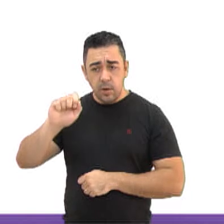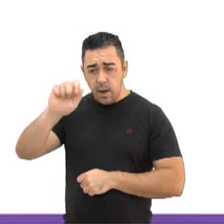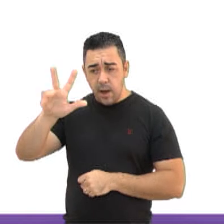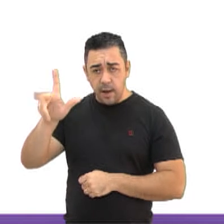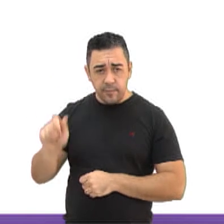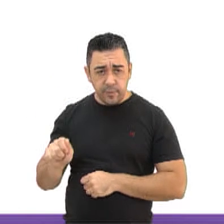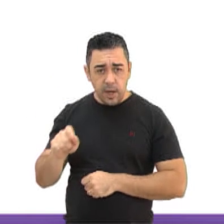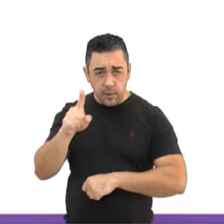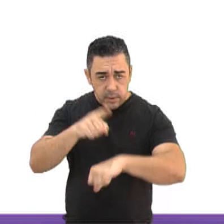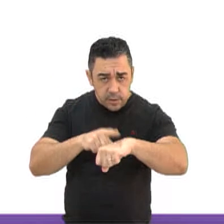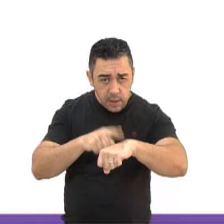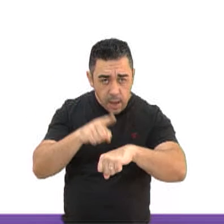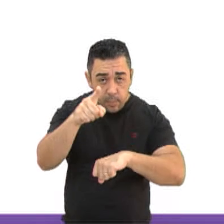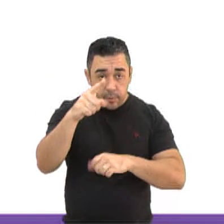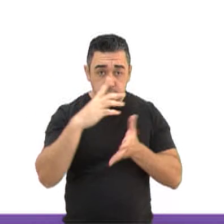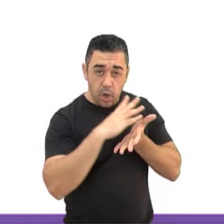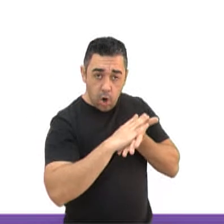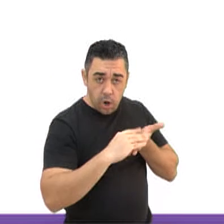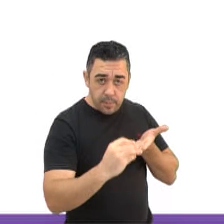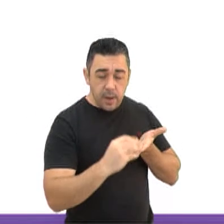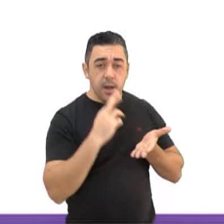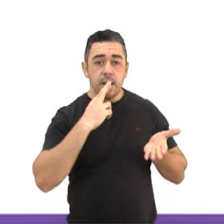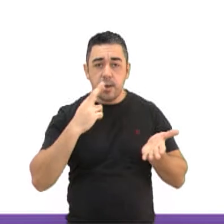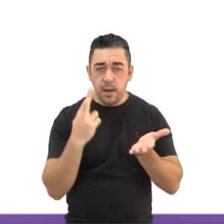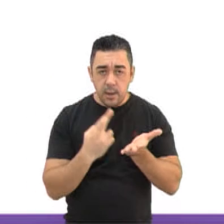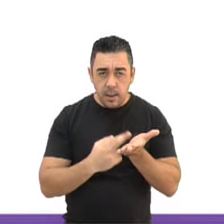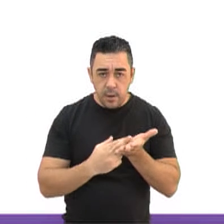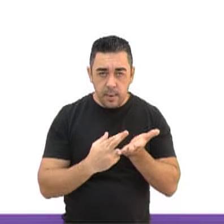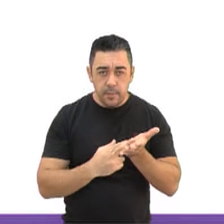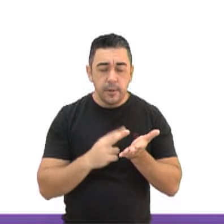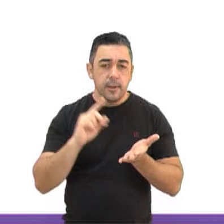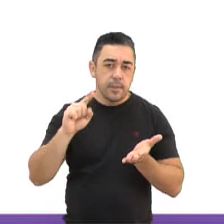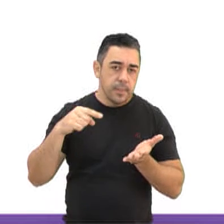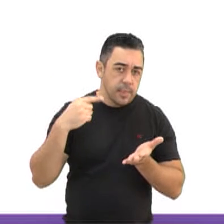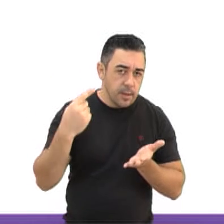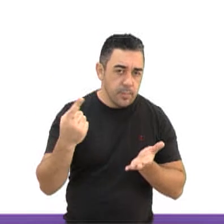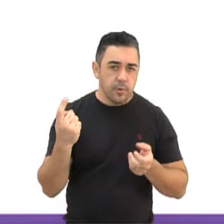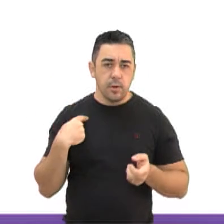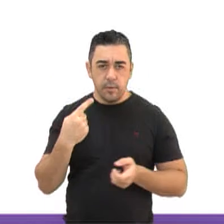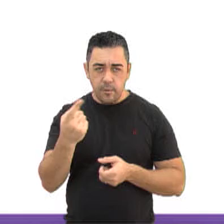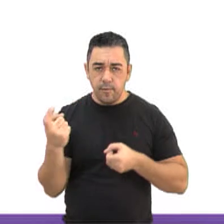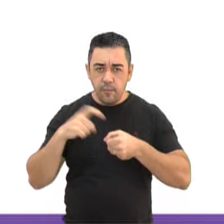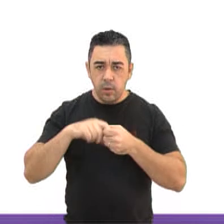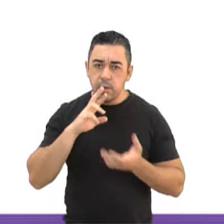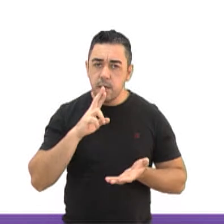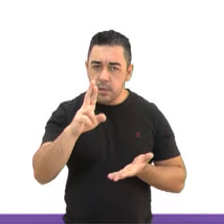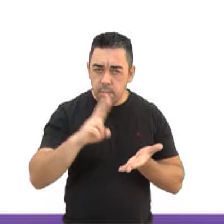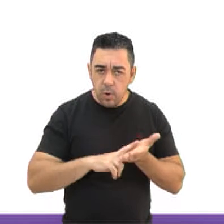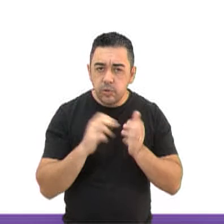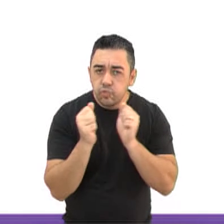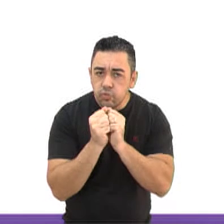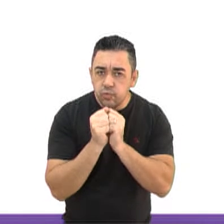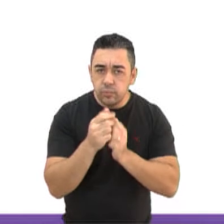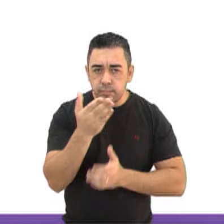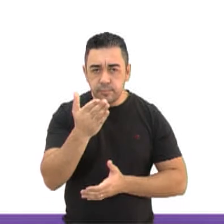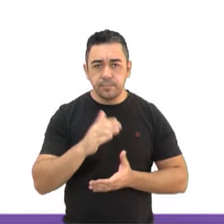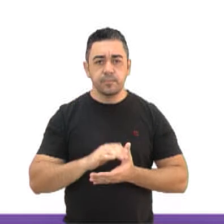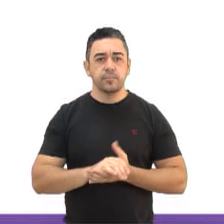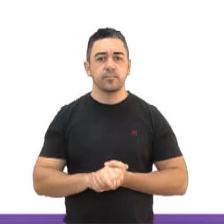Vamos dar um tempo para vocês copiarem, responderem e na sequência voltamos respondendo junto com